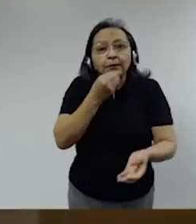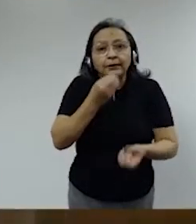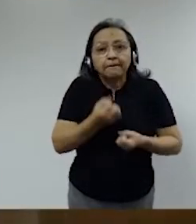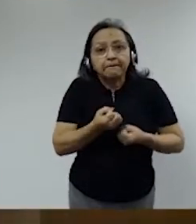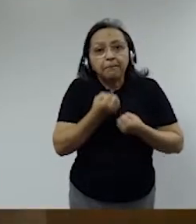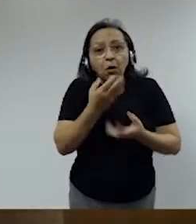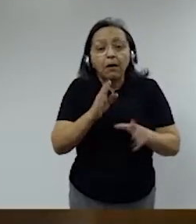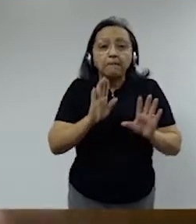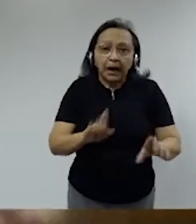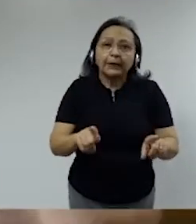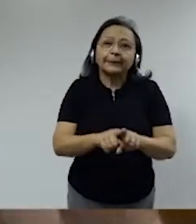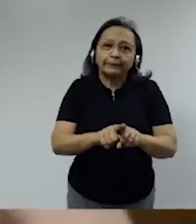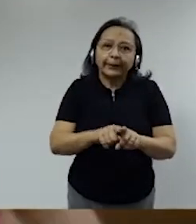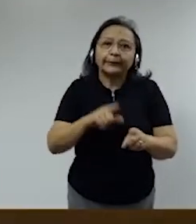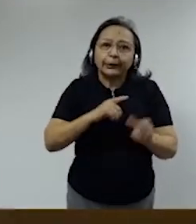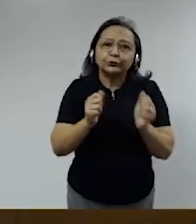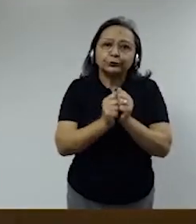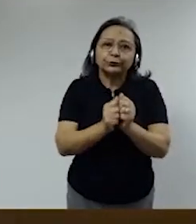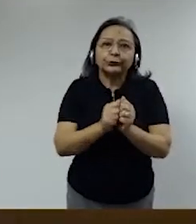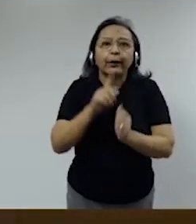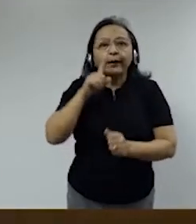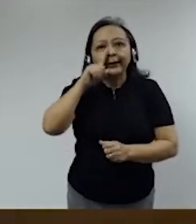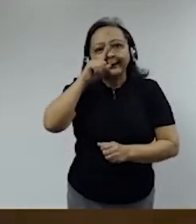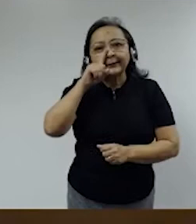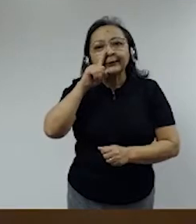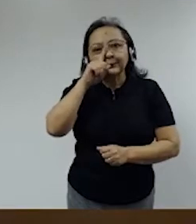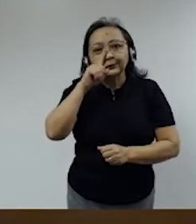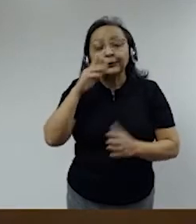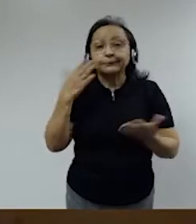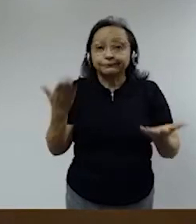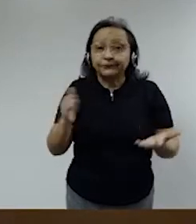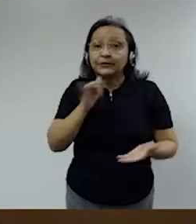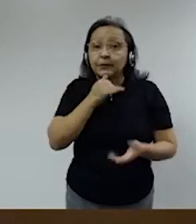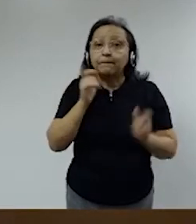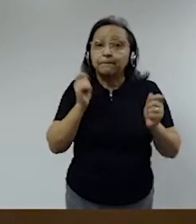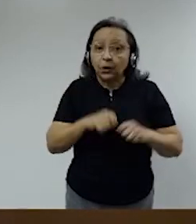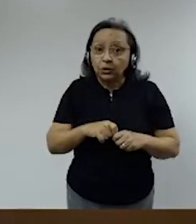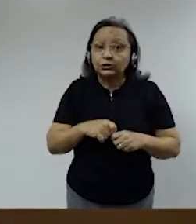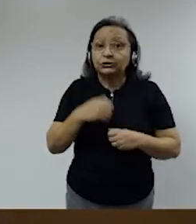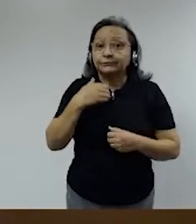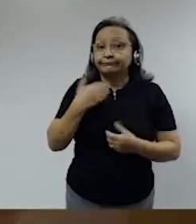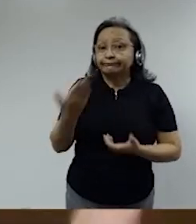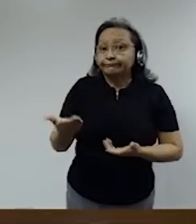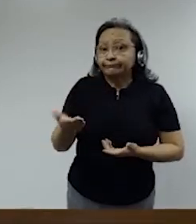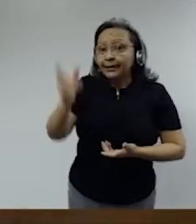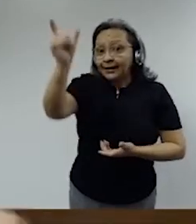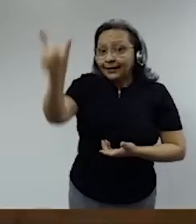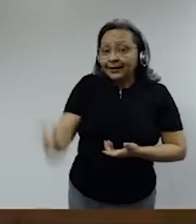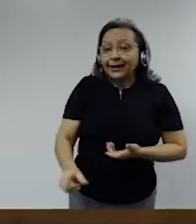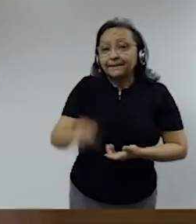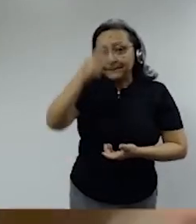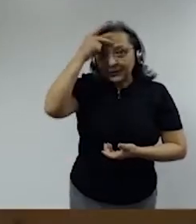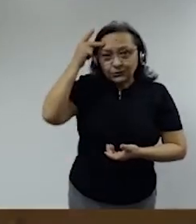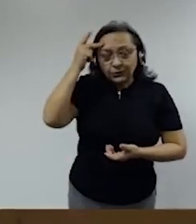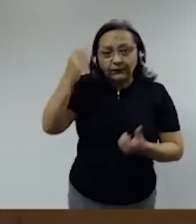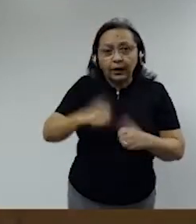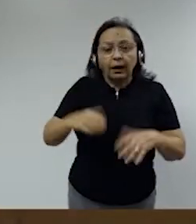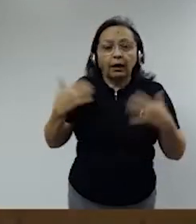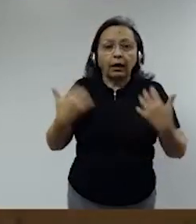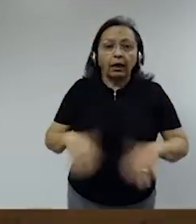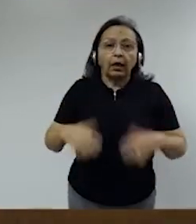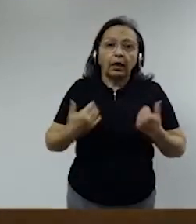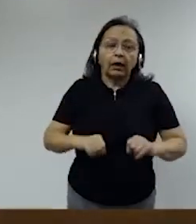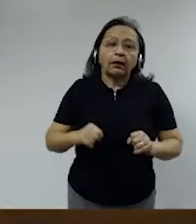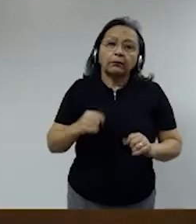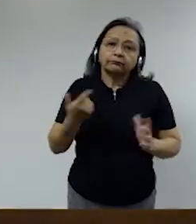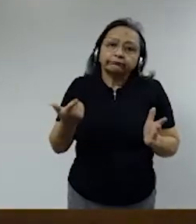que ela também vai trazer riscos e pode colocar aqui o paciente em situação de vulnerabilidade mais